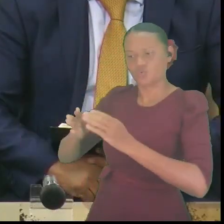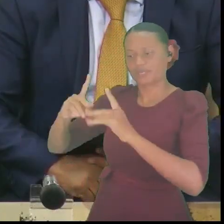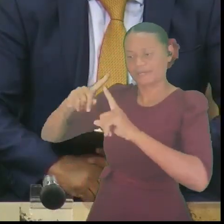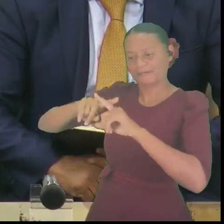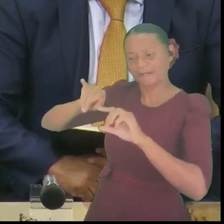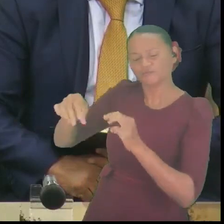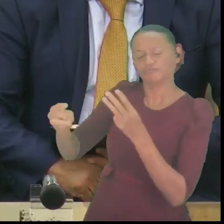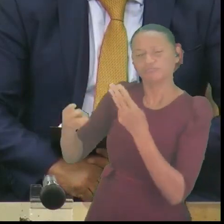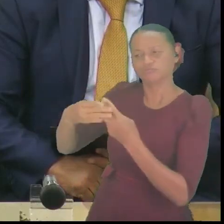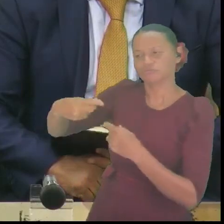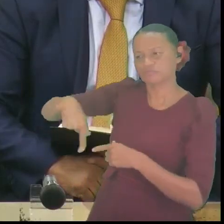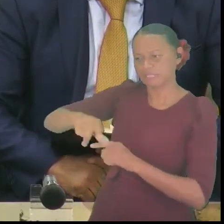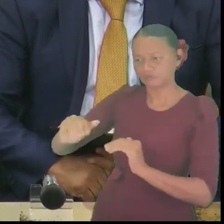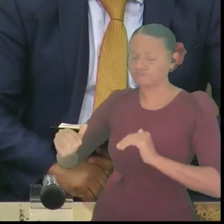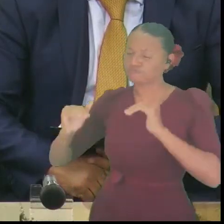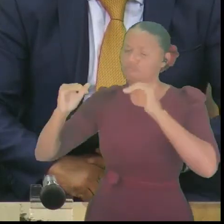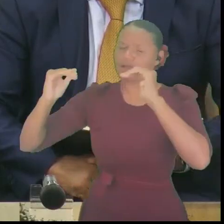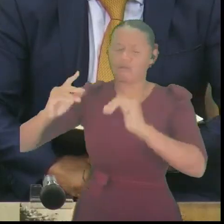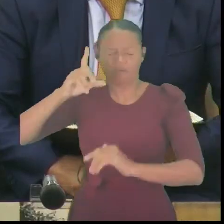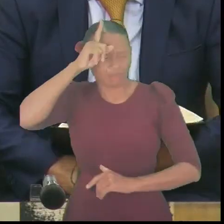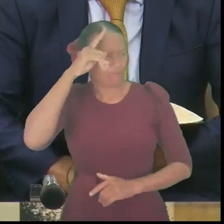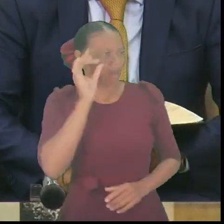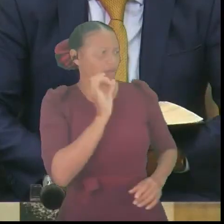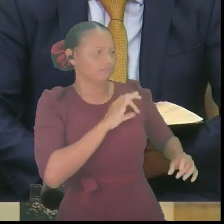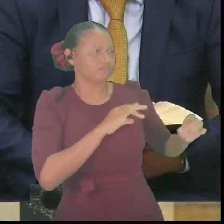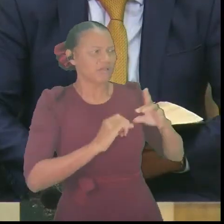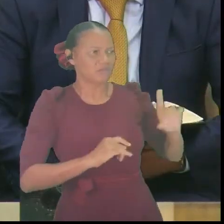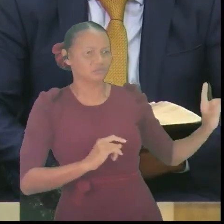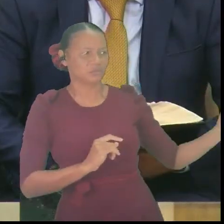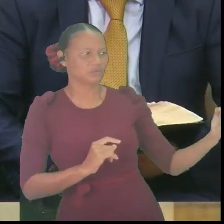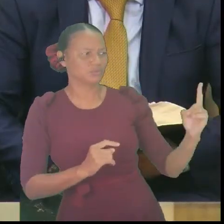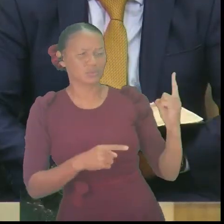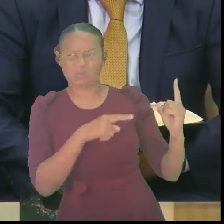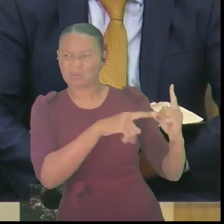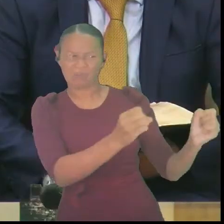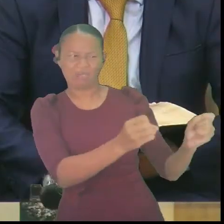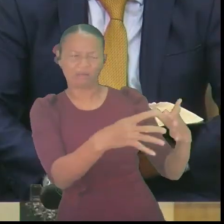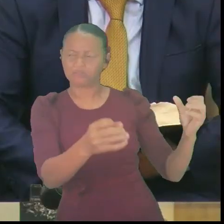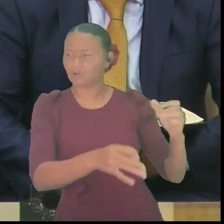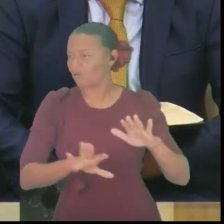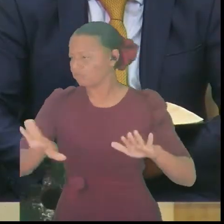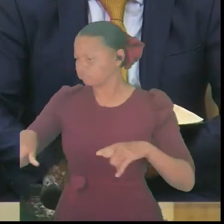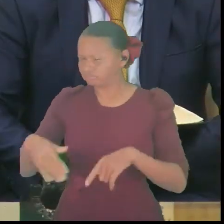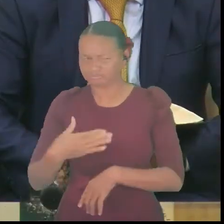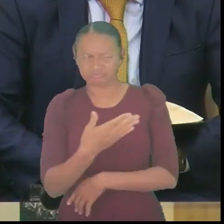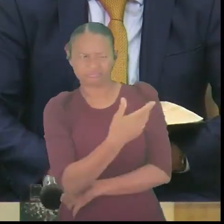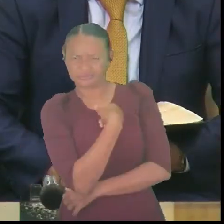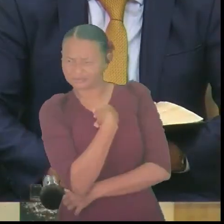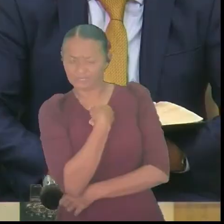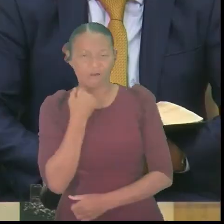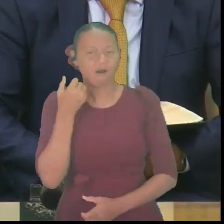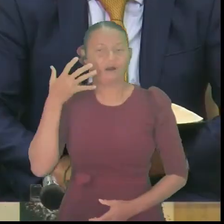judaico começou a temer, porque Jesus, ele começou a operar milagres, começou a falar como ninguém falava, e a